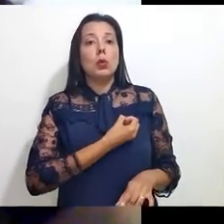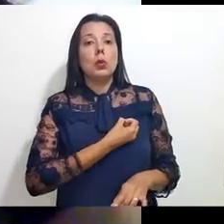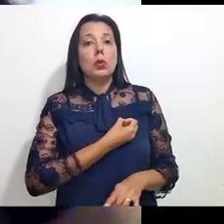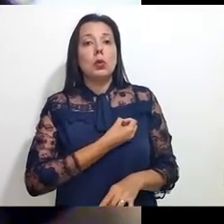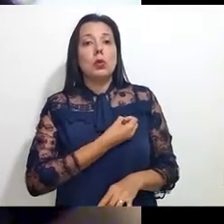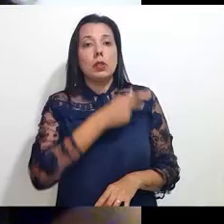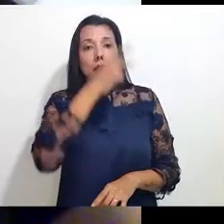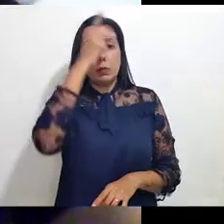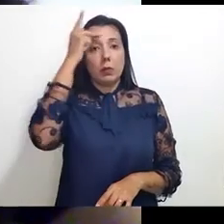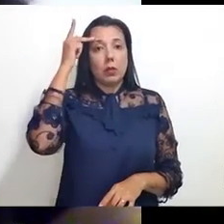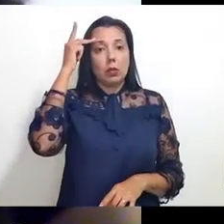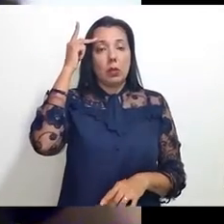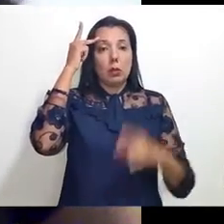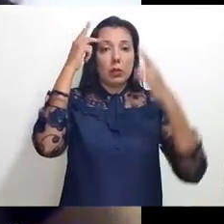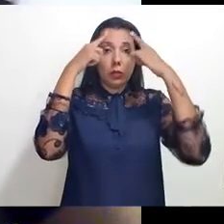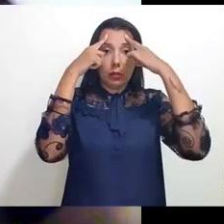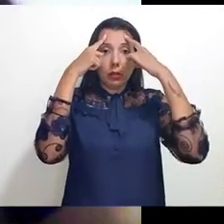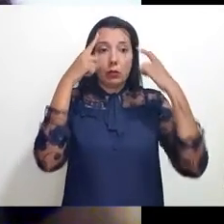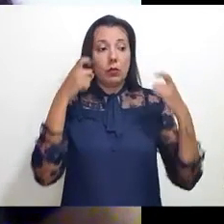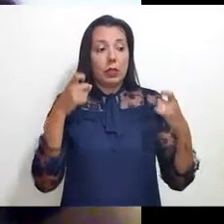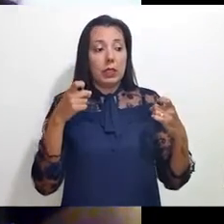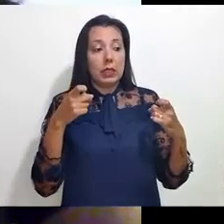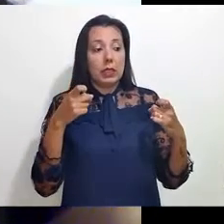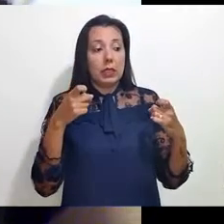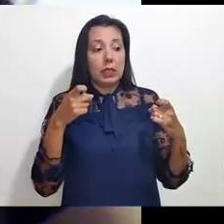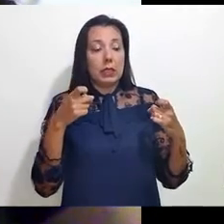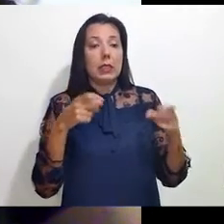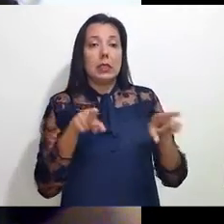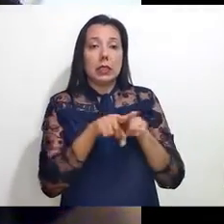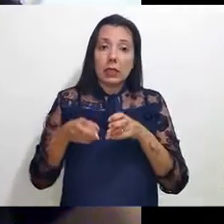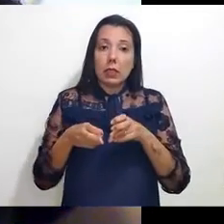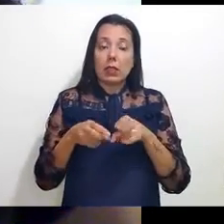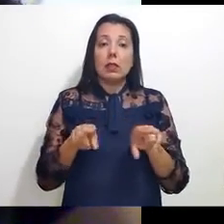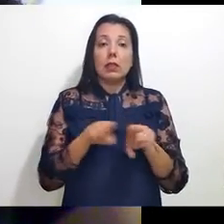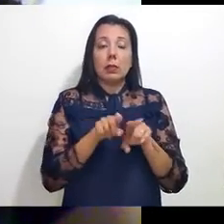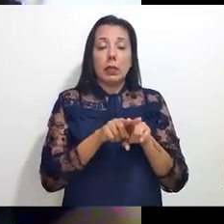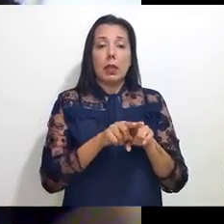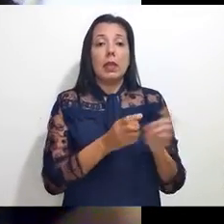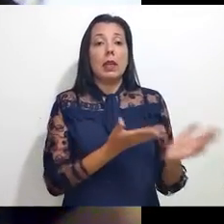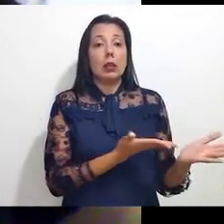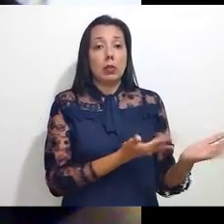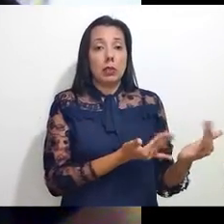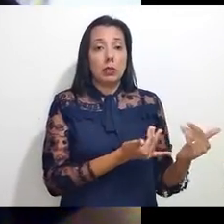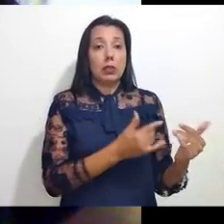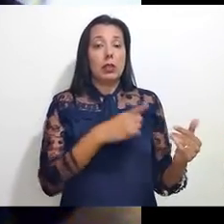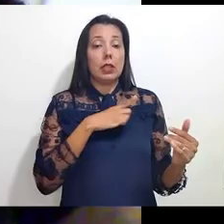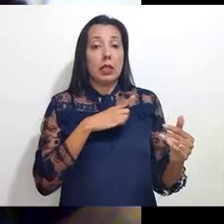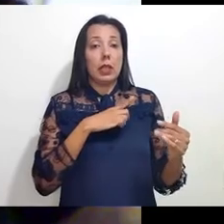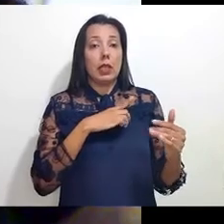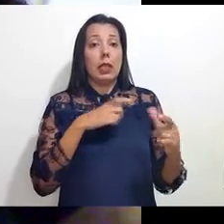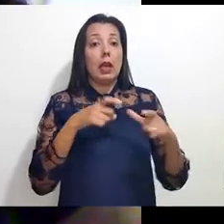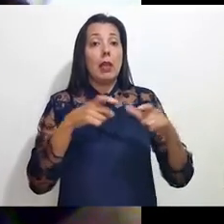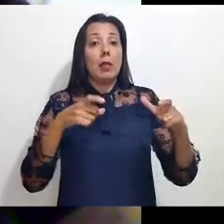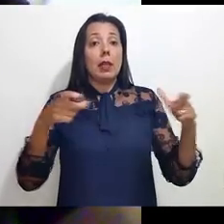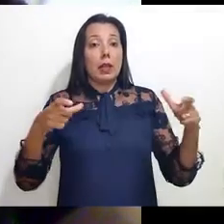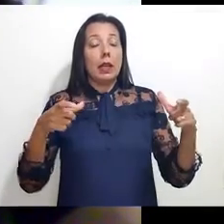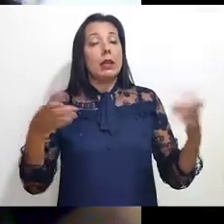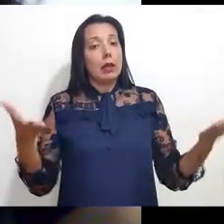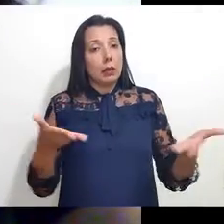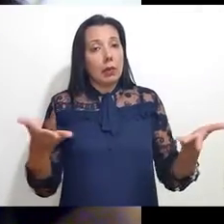e exploração infantil e da adolescência tem aumentado nesse período de isolamento?